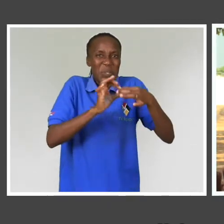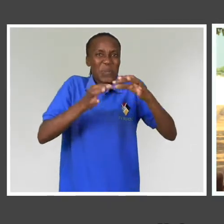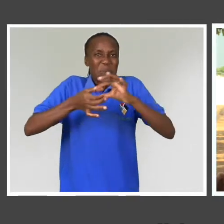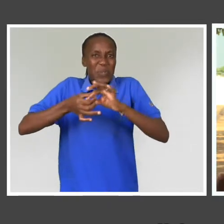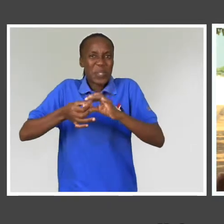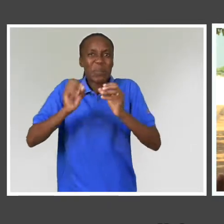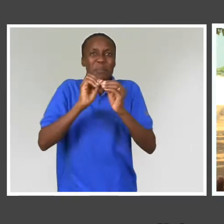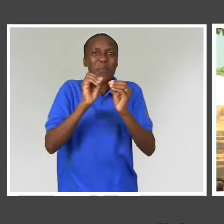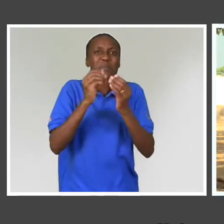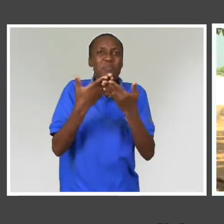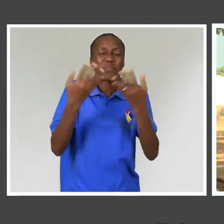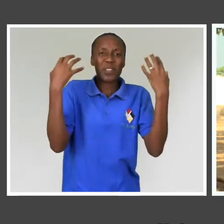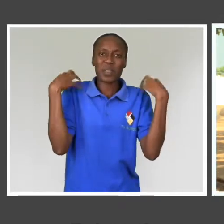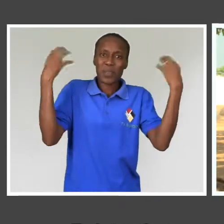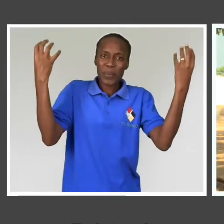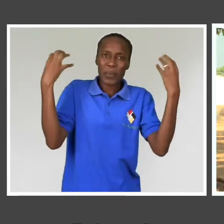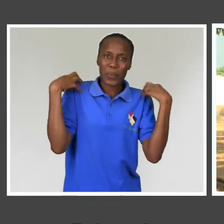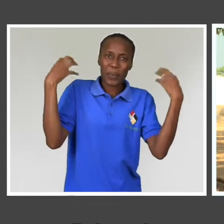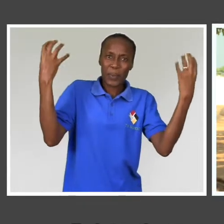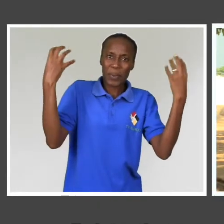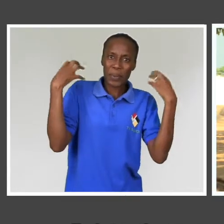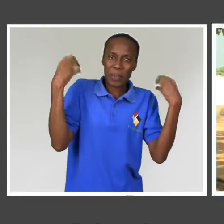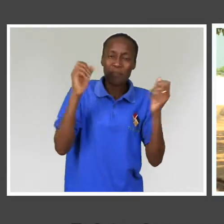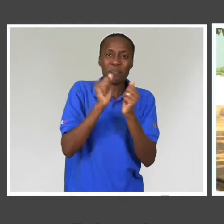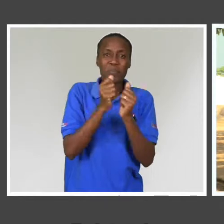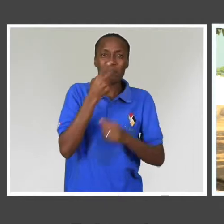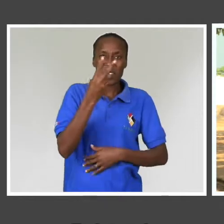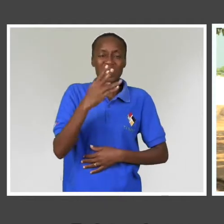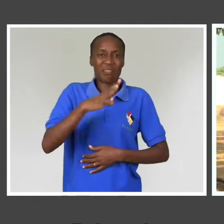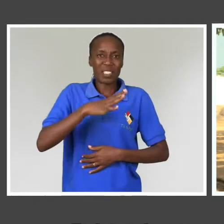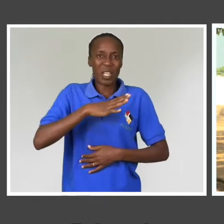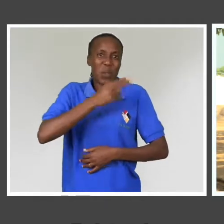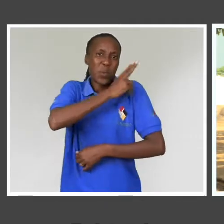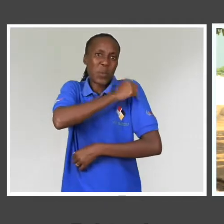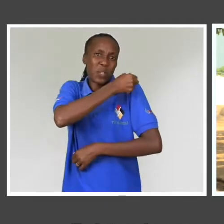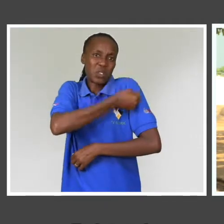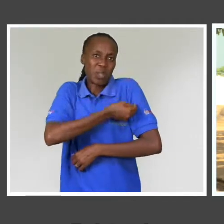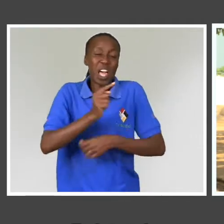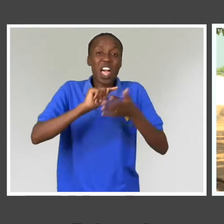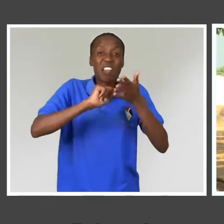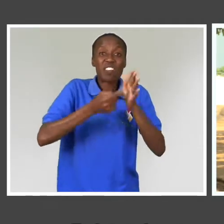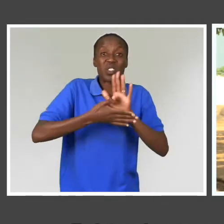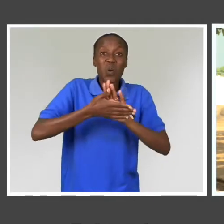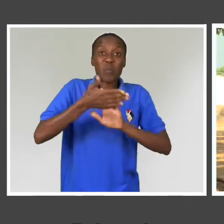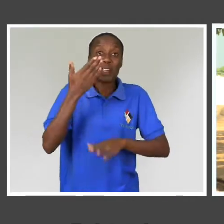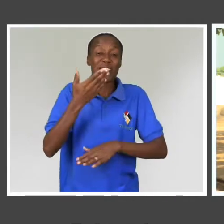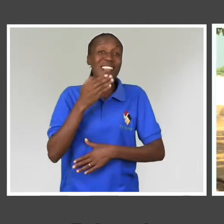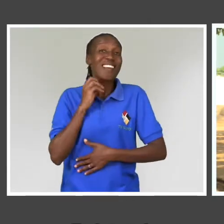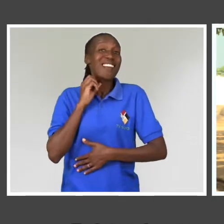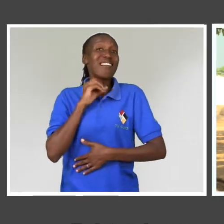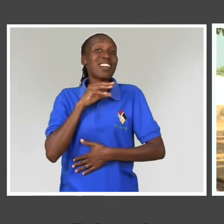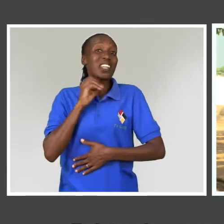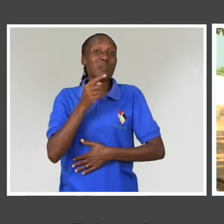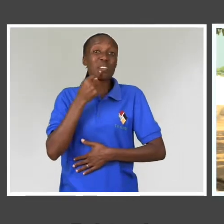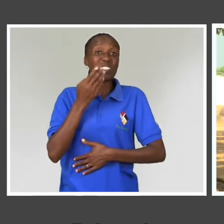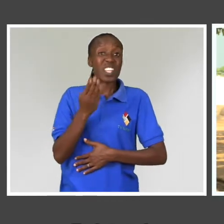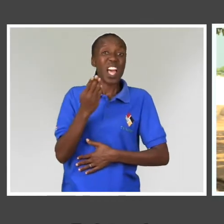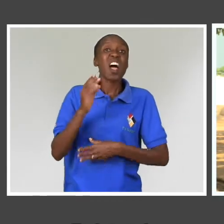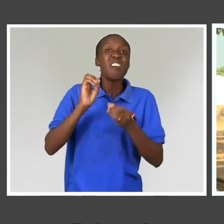aqui os ossos. Quando eles estavam a fazer, fazia terapia. O que é o comportamento do hospital? Às vezes, quando você começa a